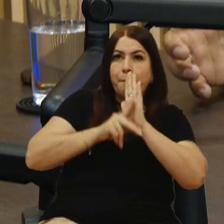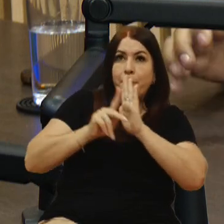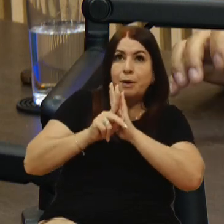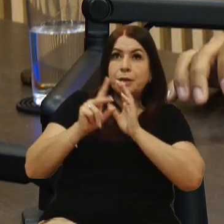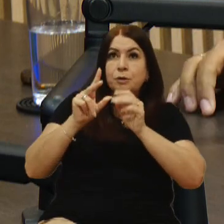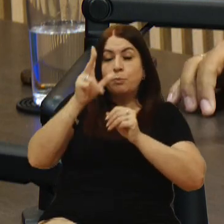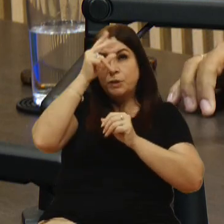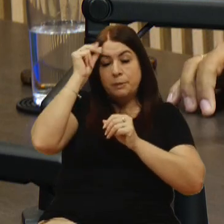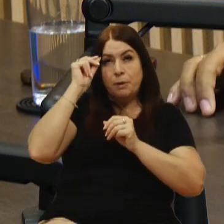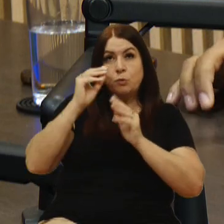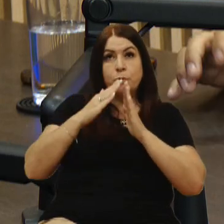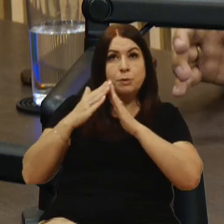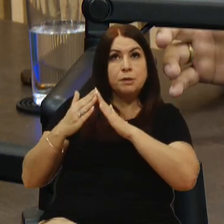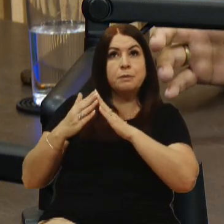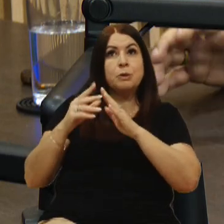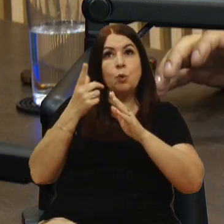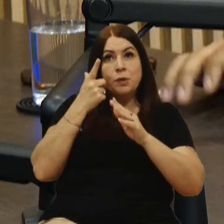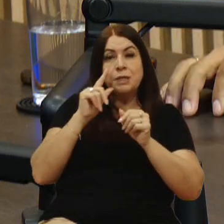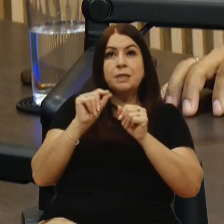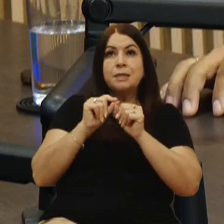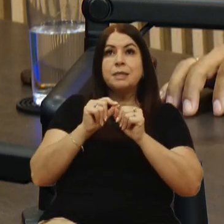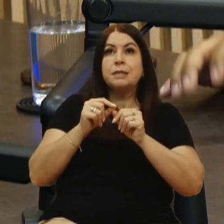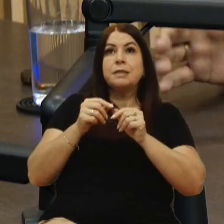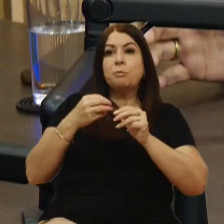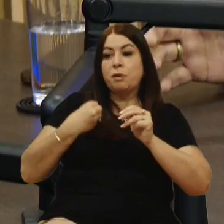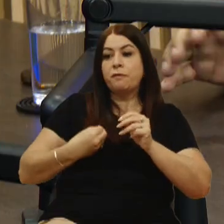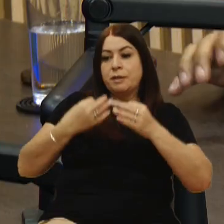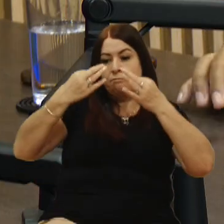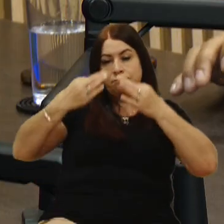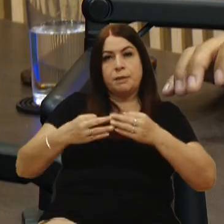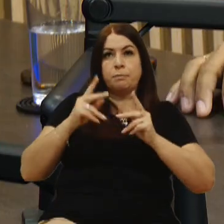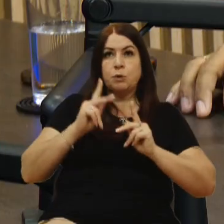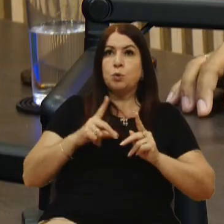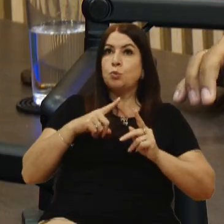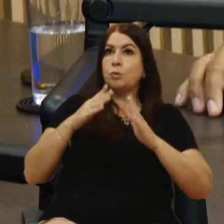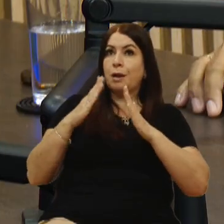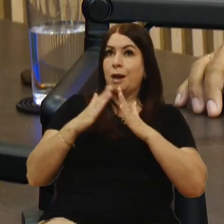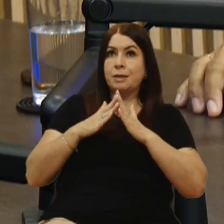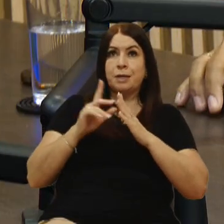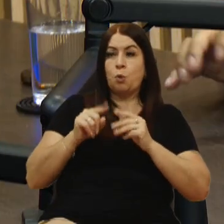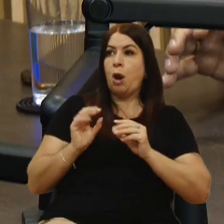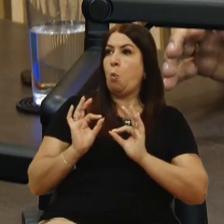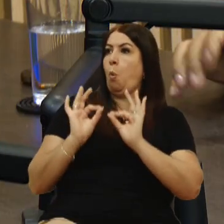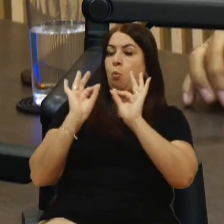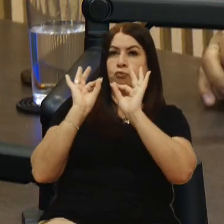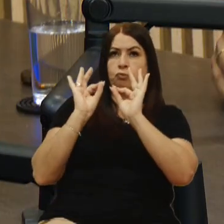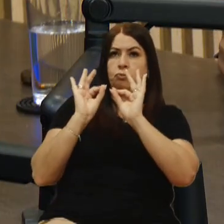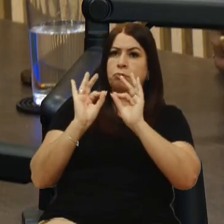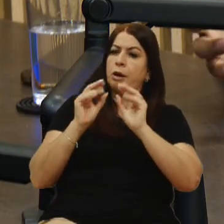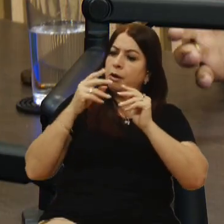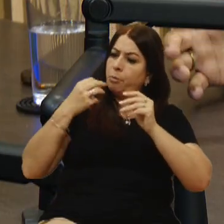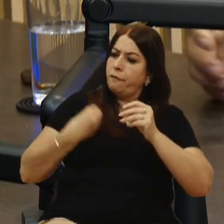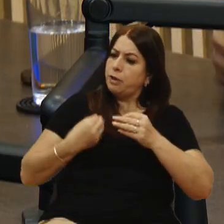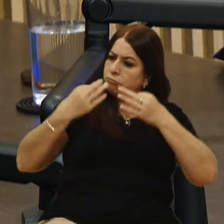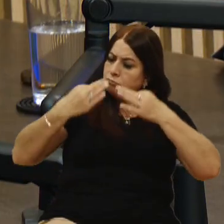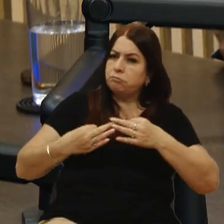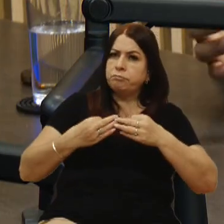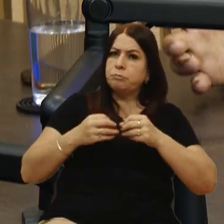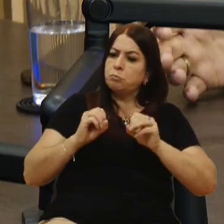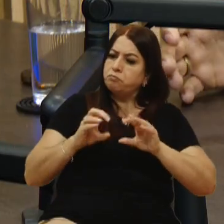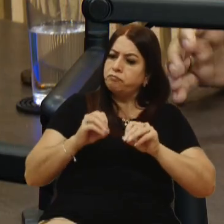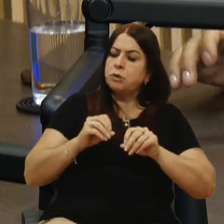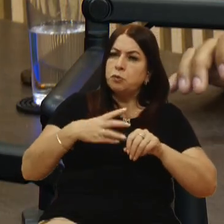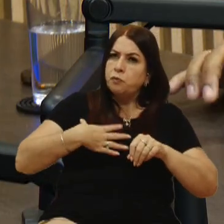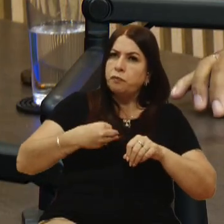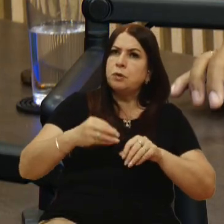de habitação para que a gente pudesse trazer dignidade às pessoas. Tu ter moradia não é um luxo, ter moradia é dignidade, é poder criar teus filhos, é